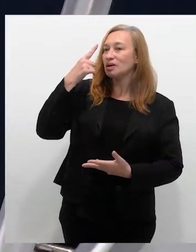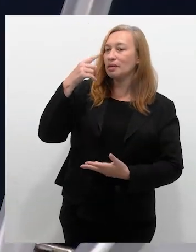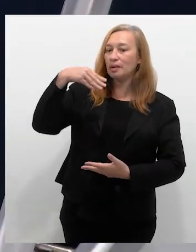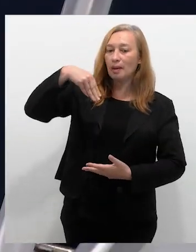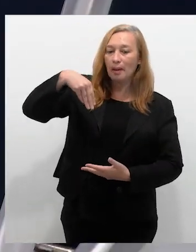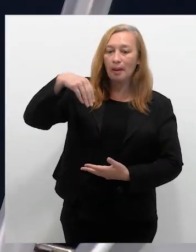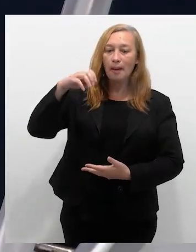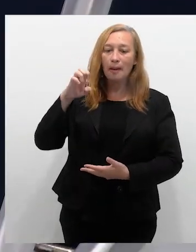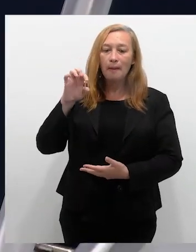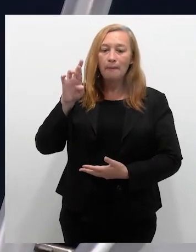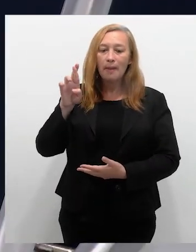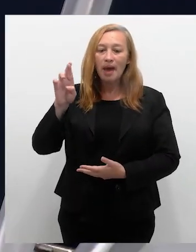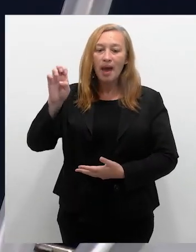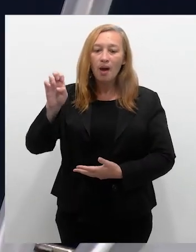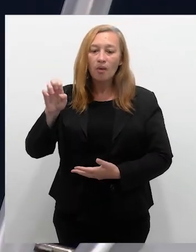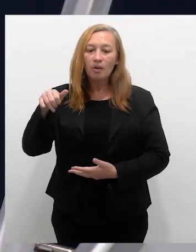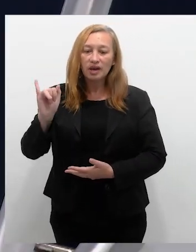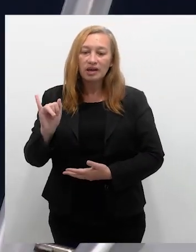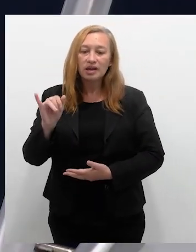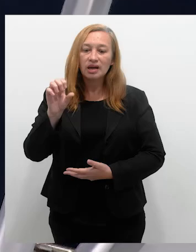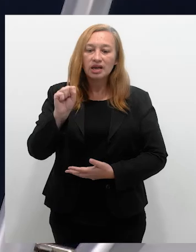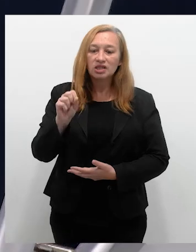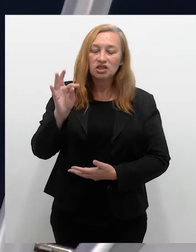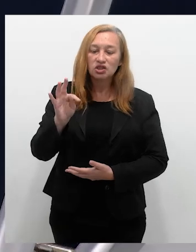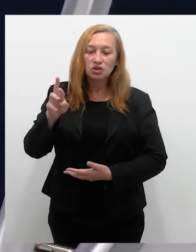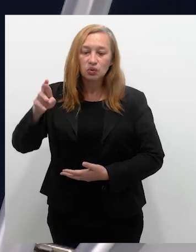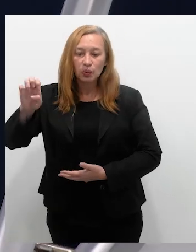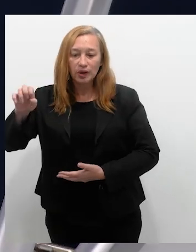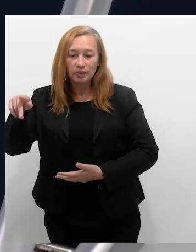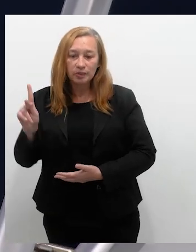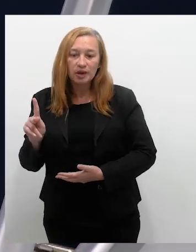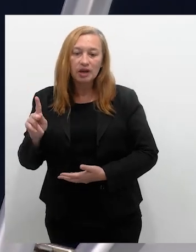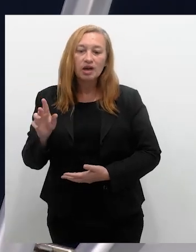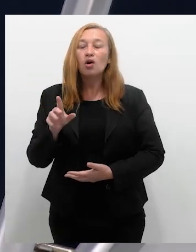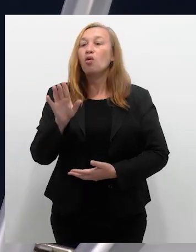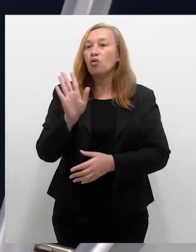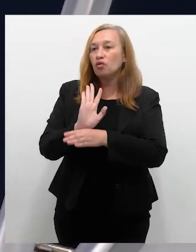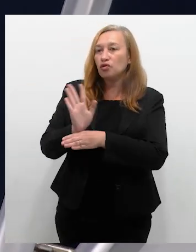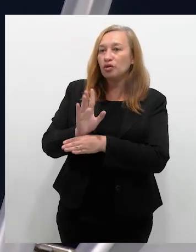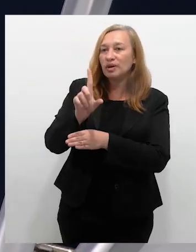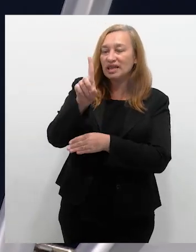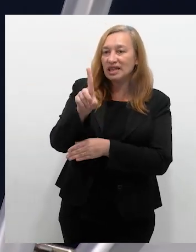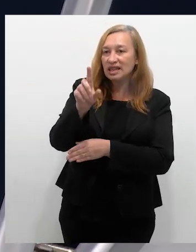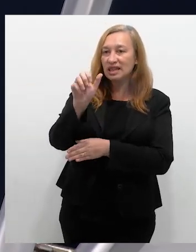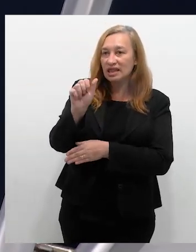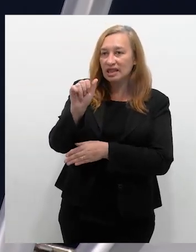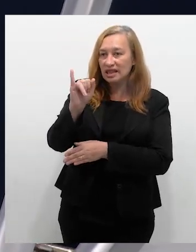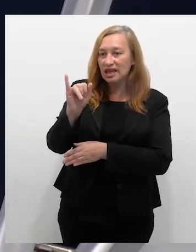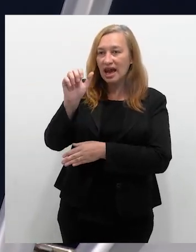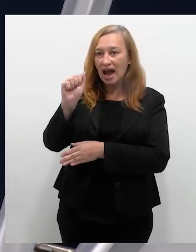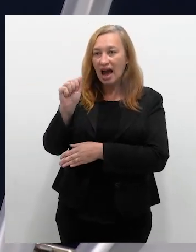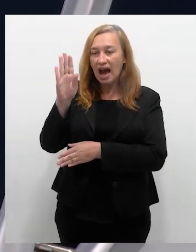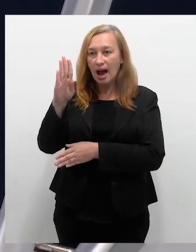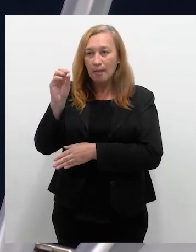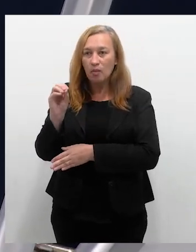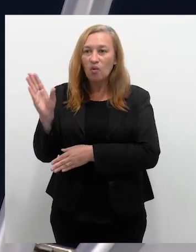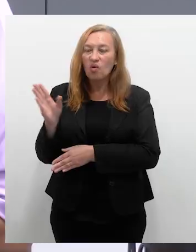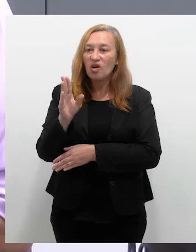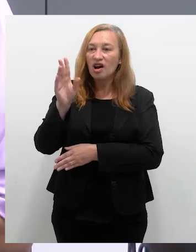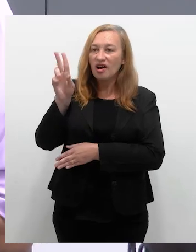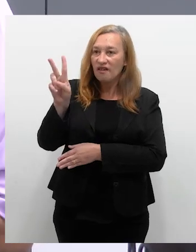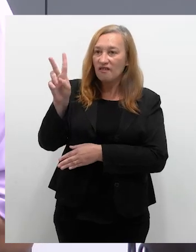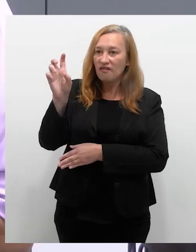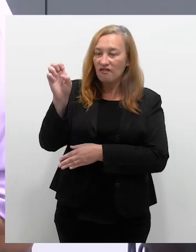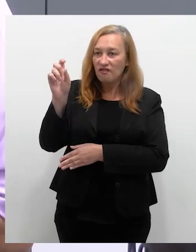Meryl Streep, no Diabo Veste Prada, os tempos, Nossa. maneira e colocação dela. E foi um Aqueles sucesso. olhares,